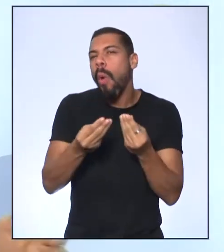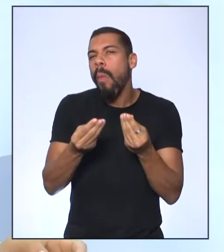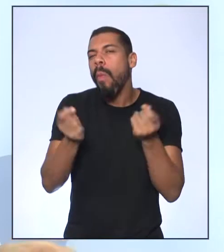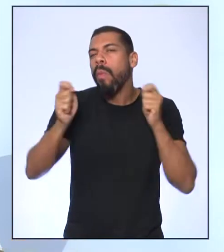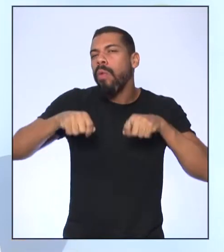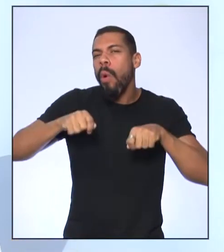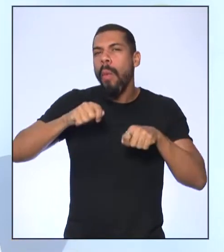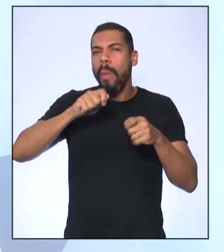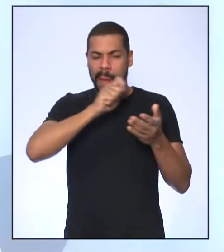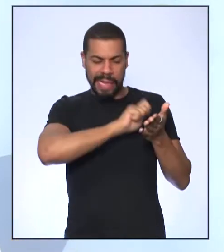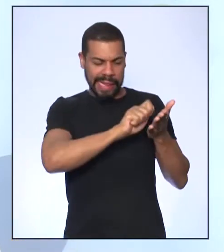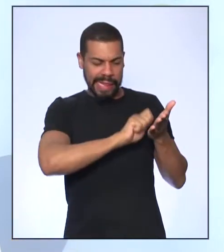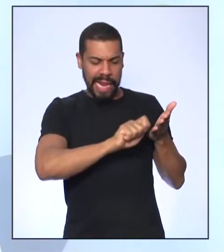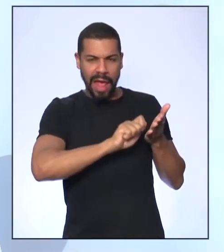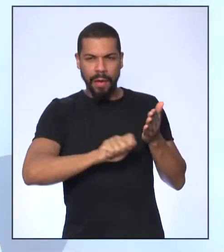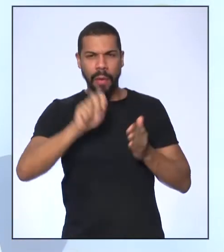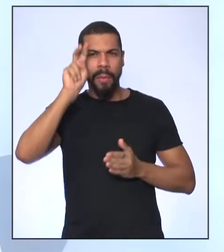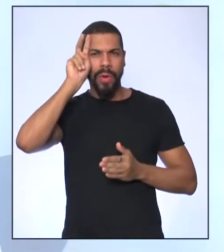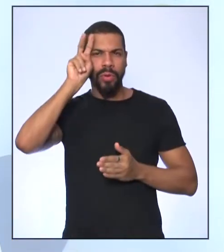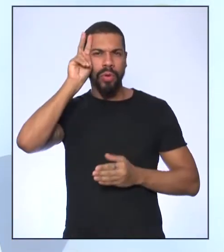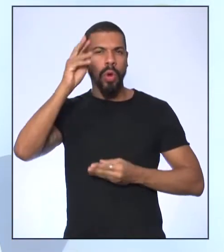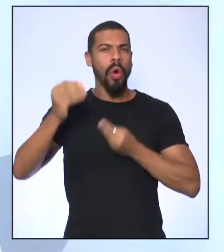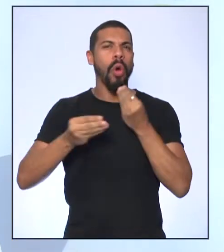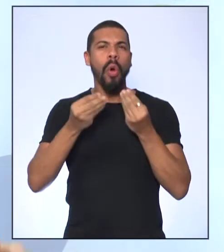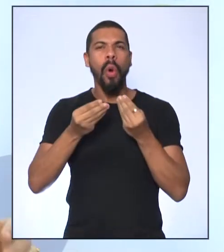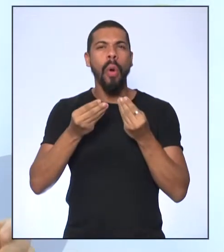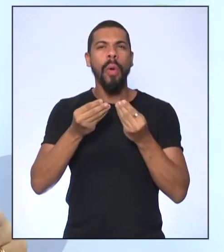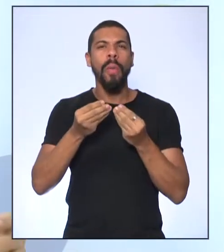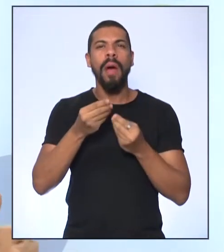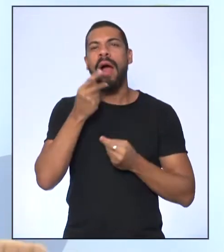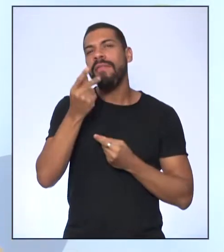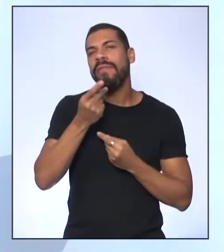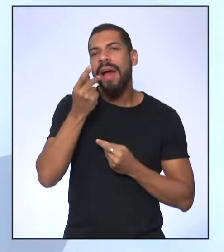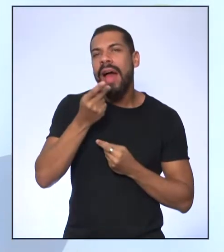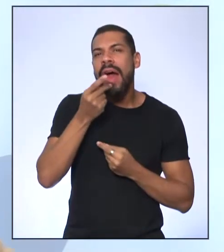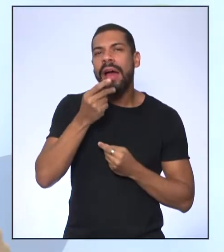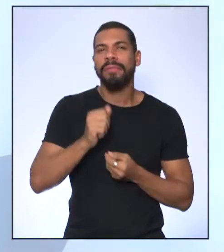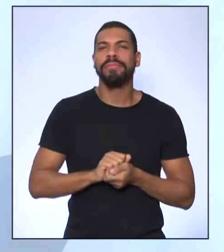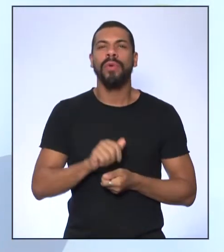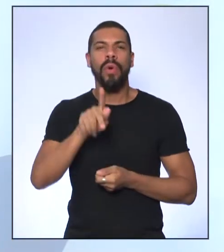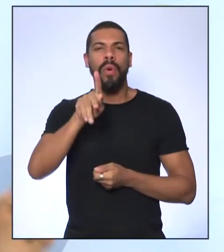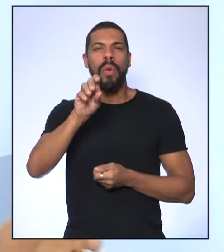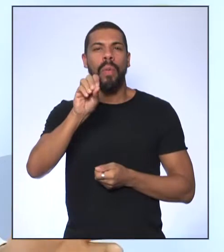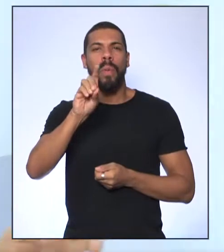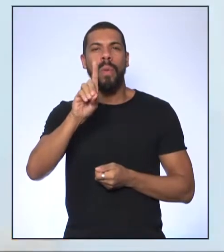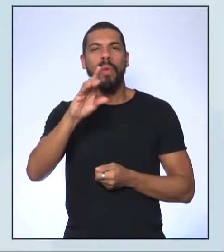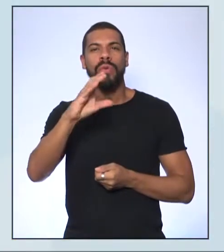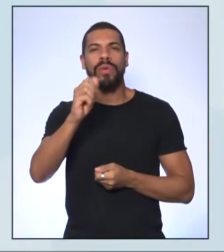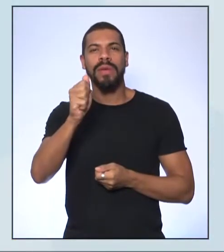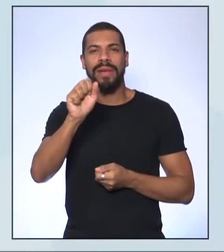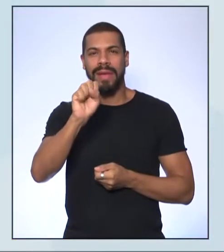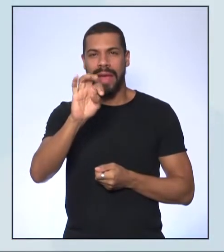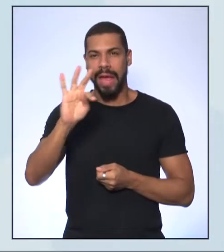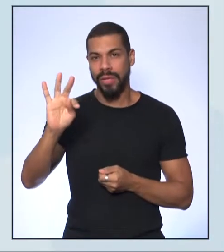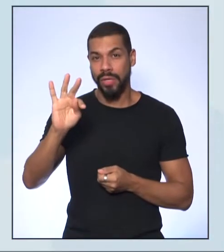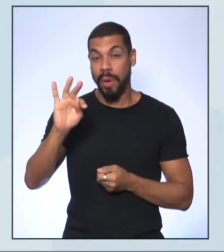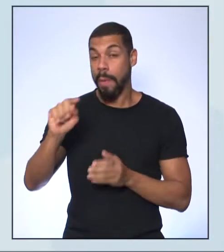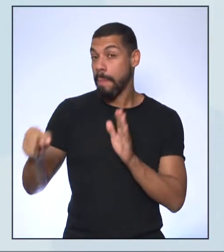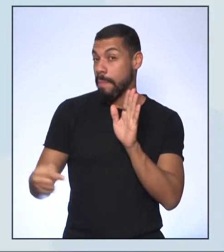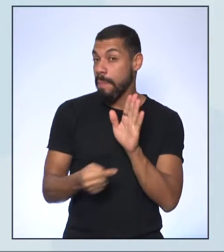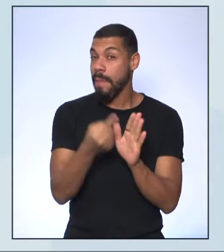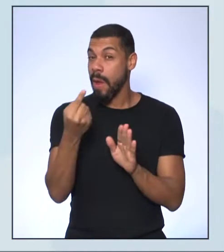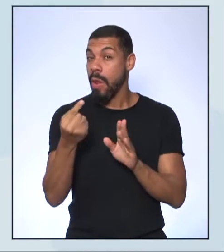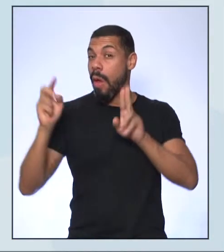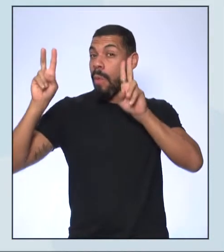para escrever uma história? Como é que eu faço para escrever um podcast? Como é que eu conto essa história? Primeira coisa, eu vou escolher um tema, né,